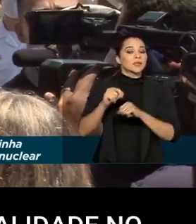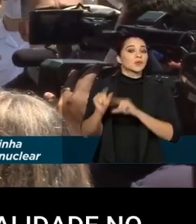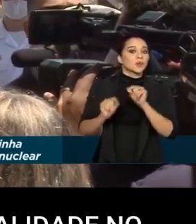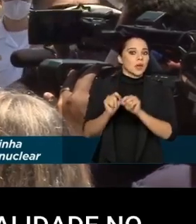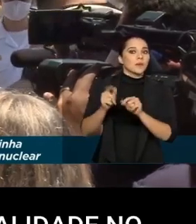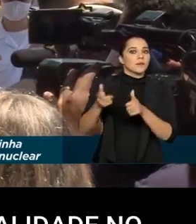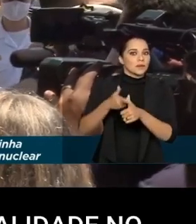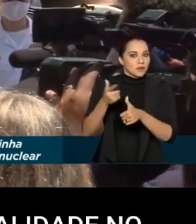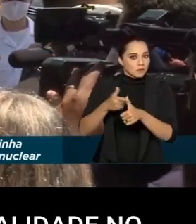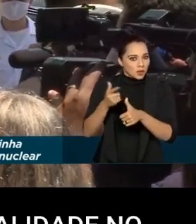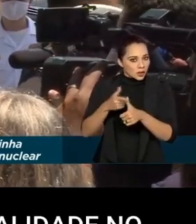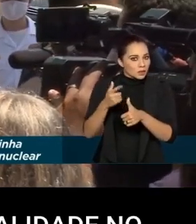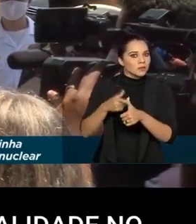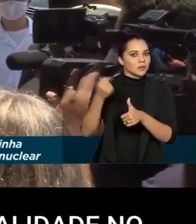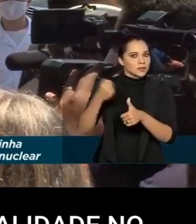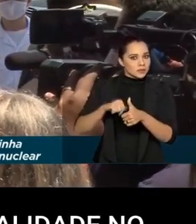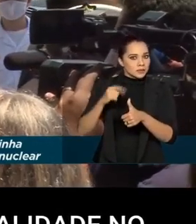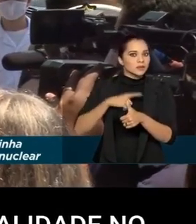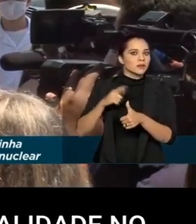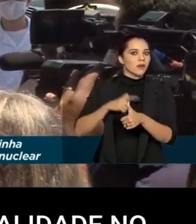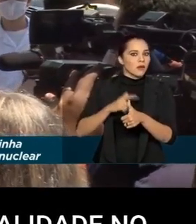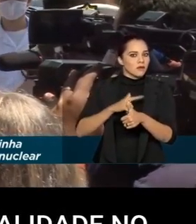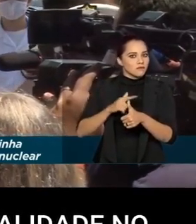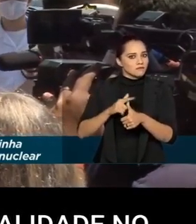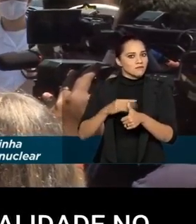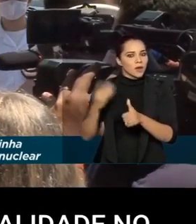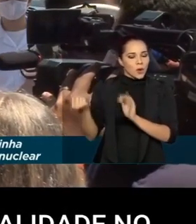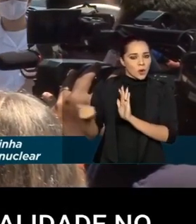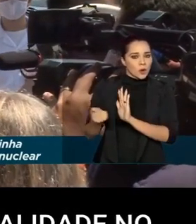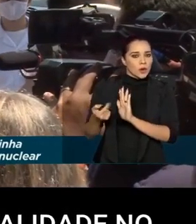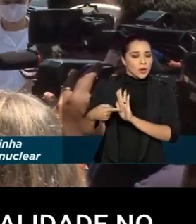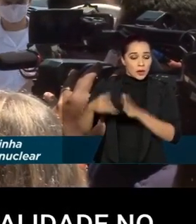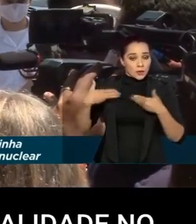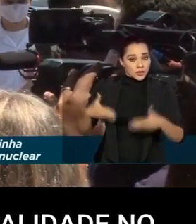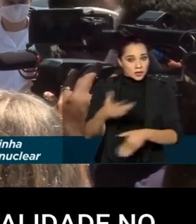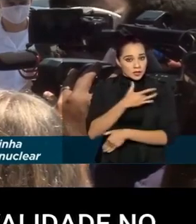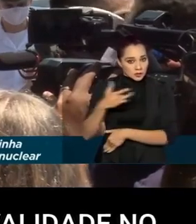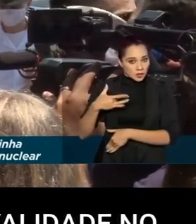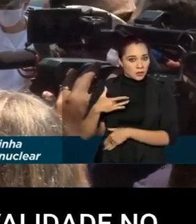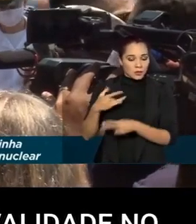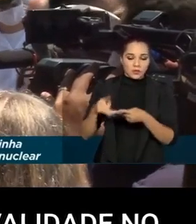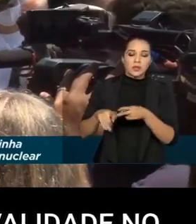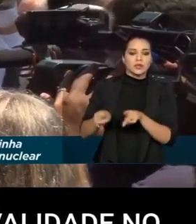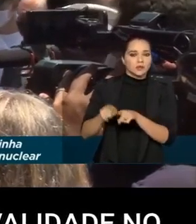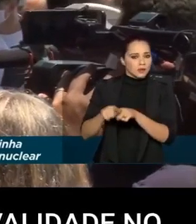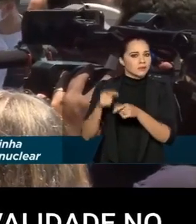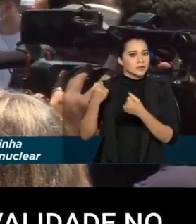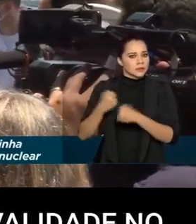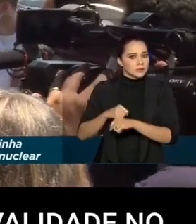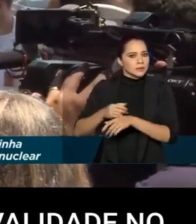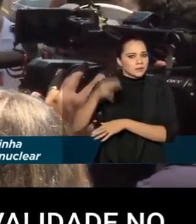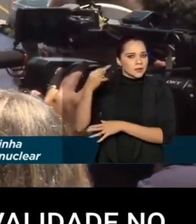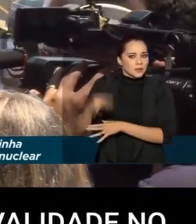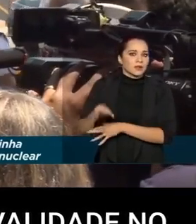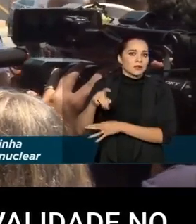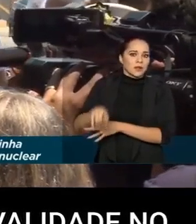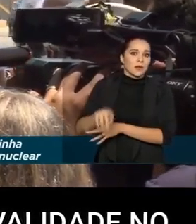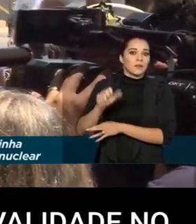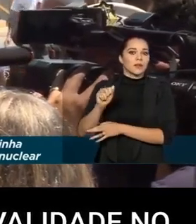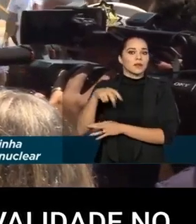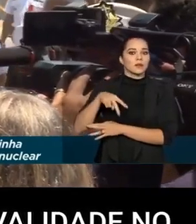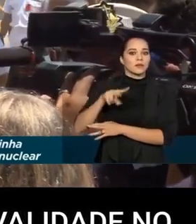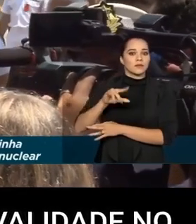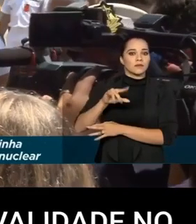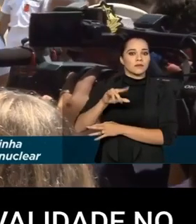tem que ter uma uma validade no líquida da saúde e tem que ter macete de uma certificação por parte